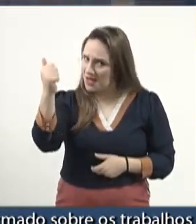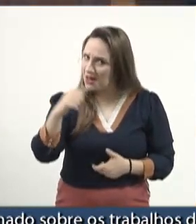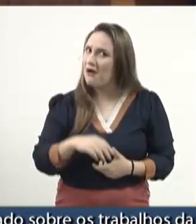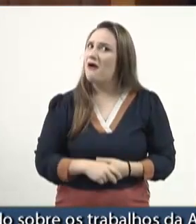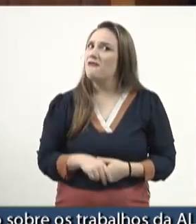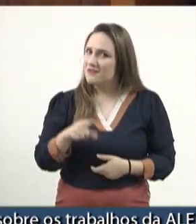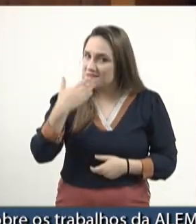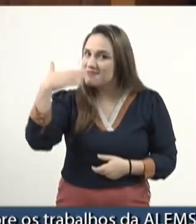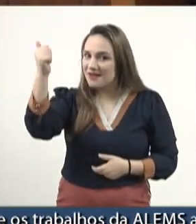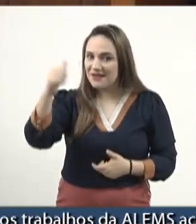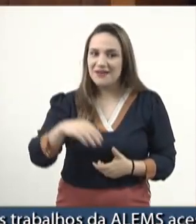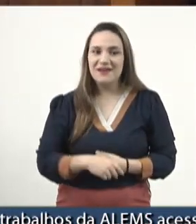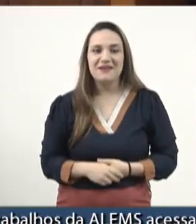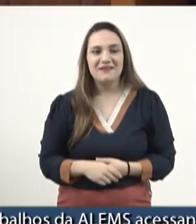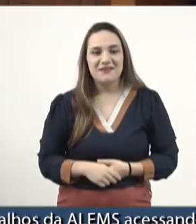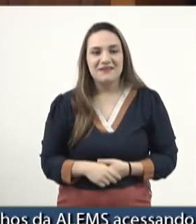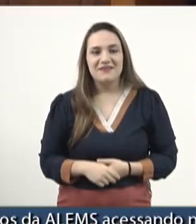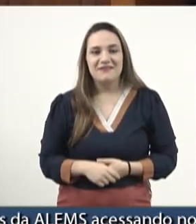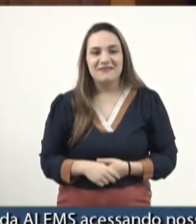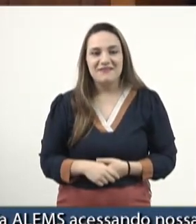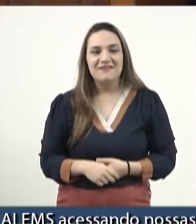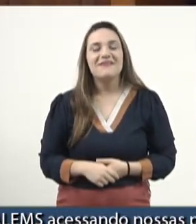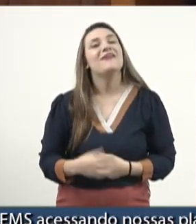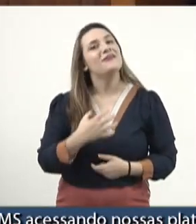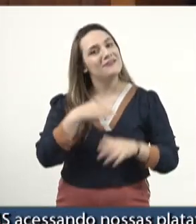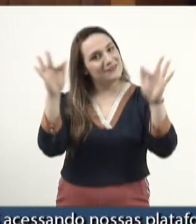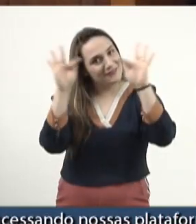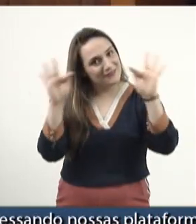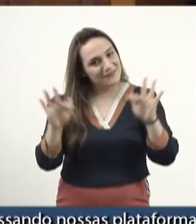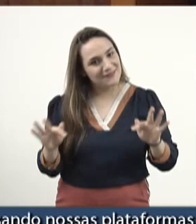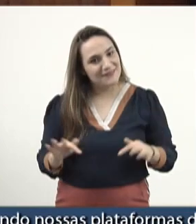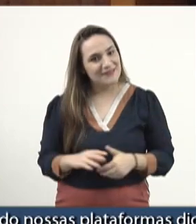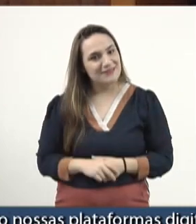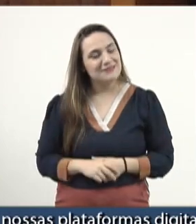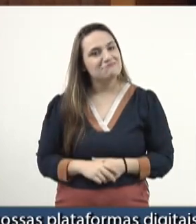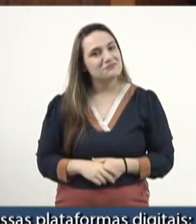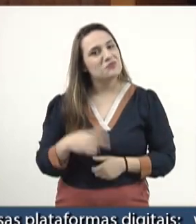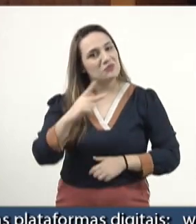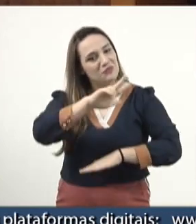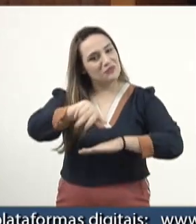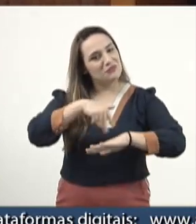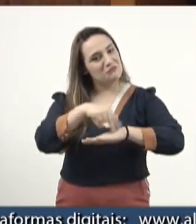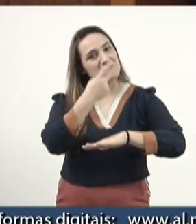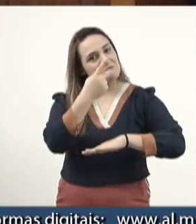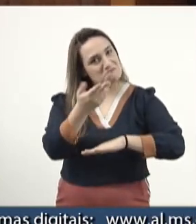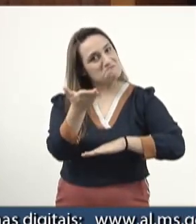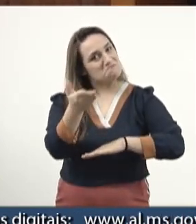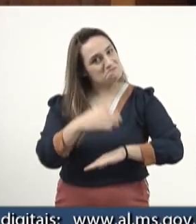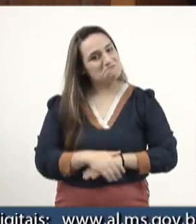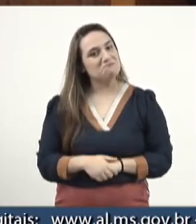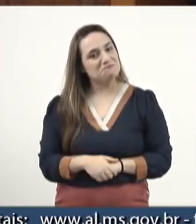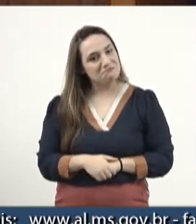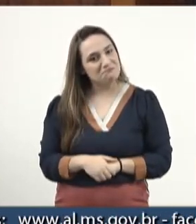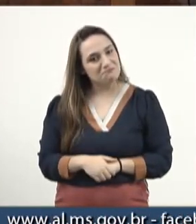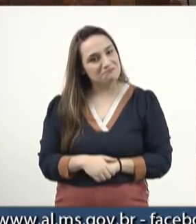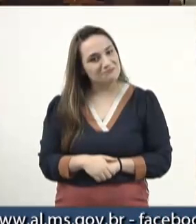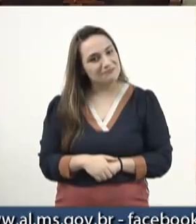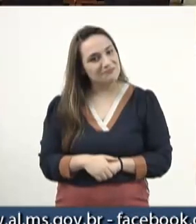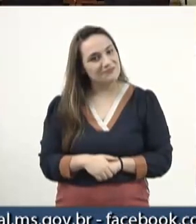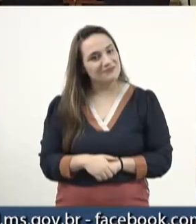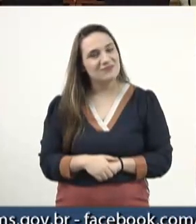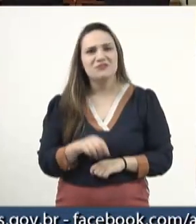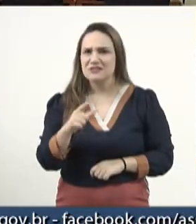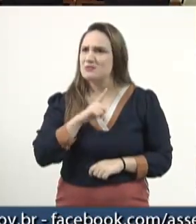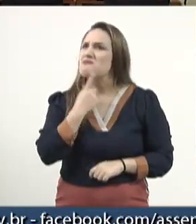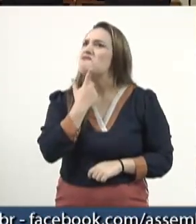está melhorando. Obrigado, deputado. Eu fiquei feliz de ver aí a performance hoje do senhor. A vontade que o